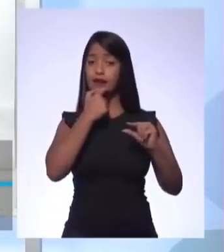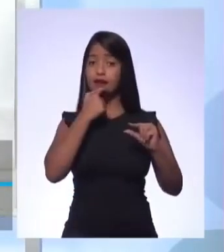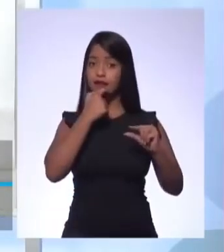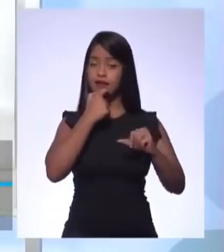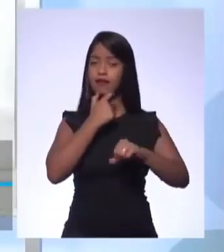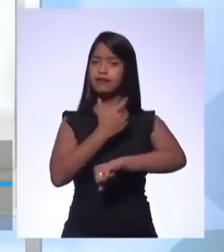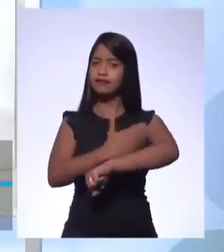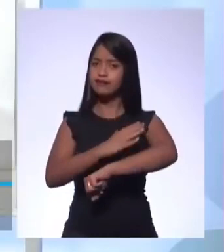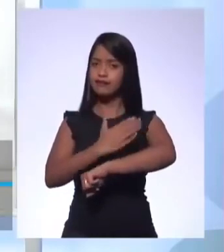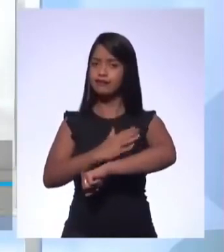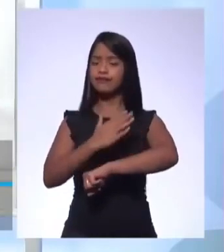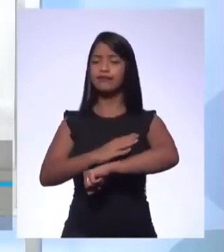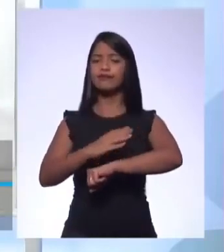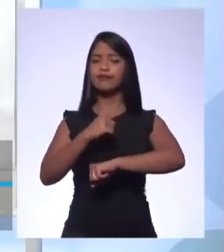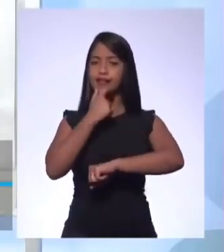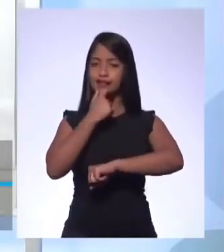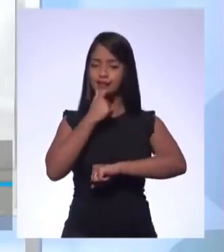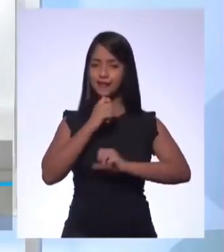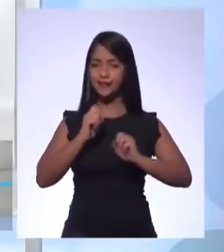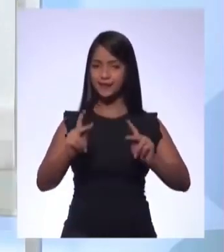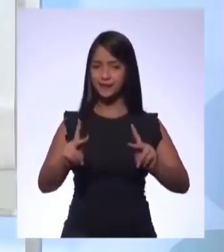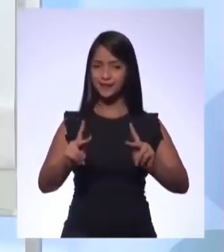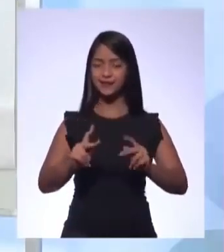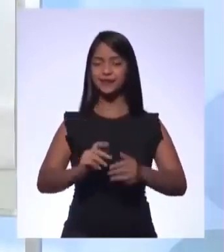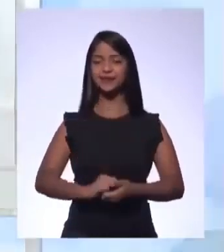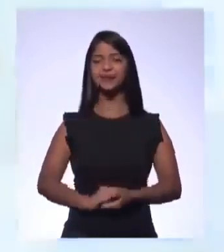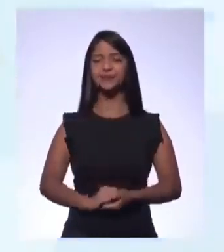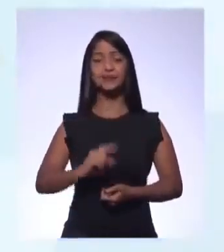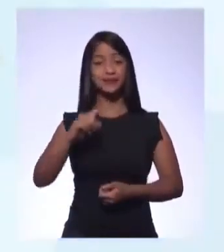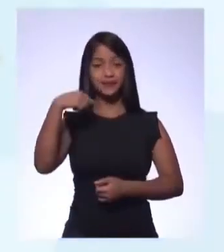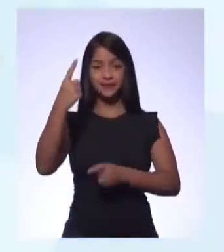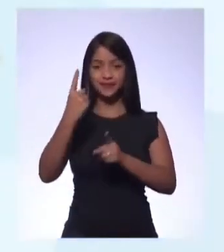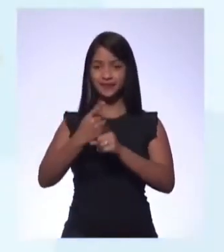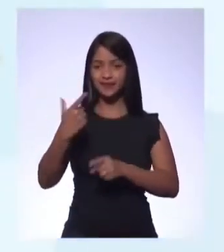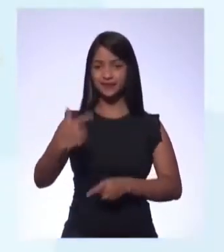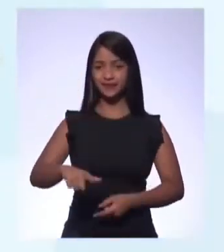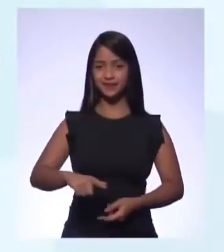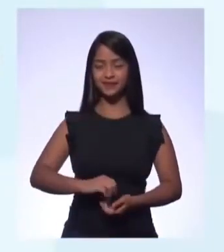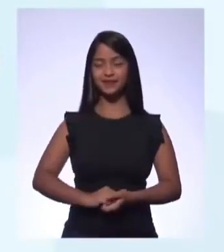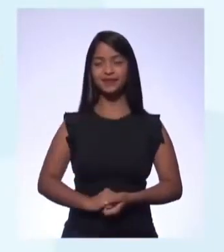Practice. Pratique, responda em inglês, ok? See you later. Te vejo daqui a pouco.